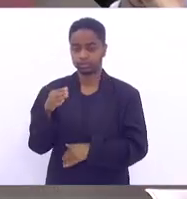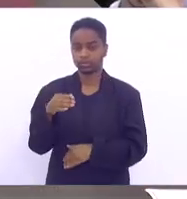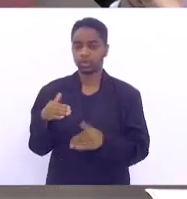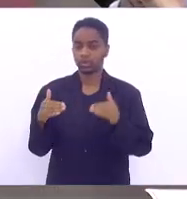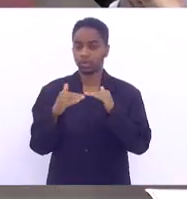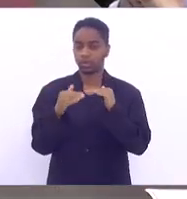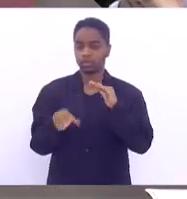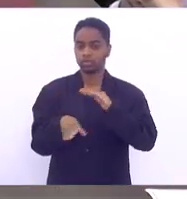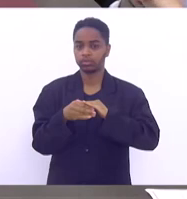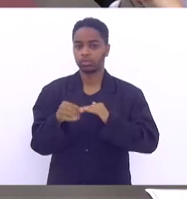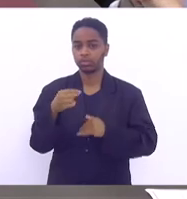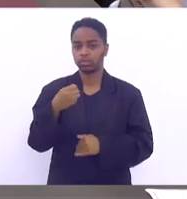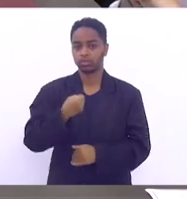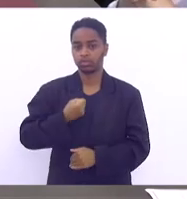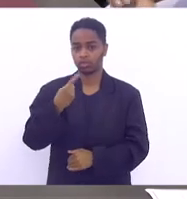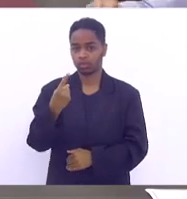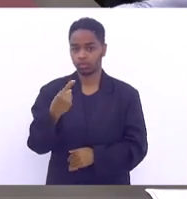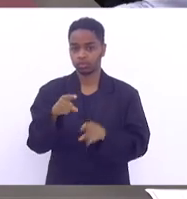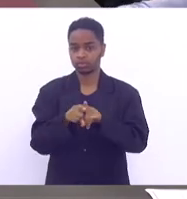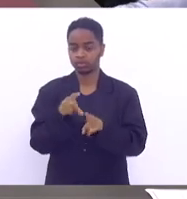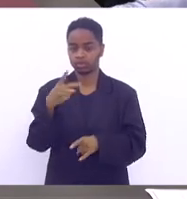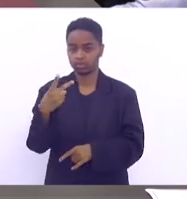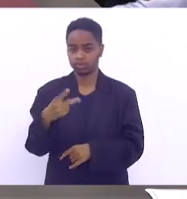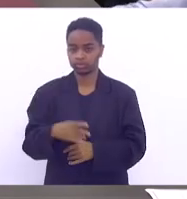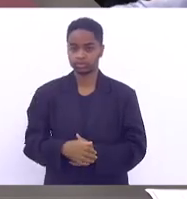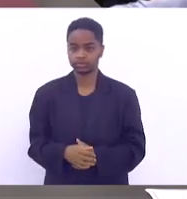número 1 e 2.